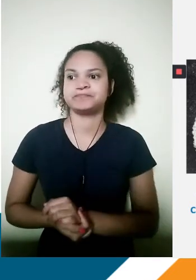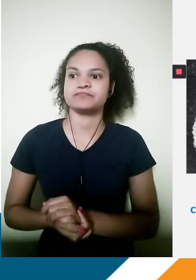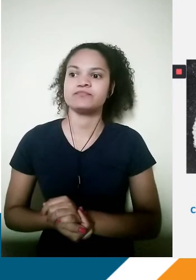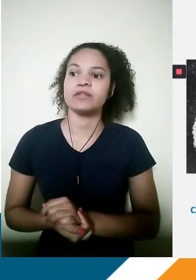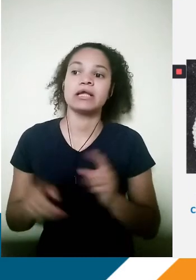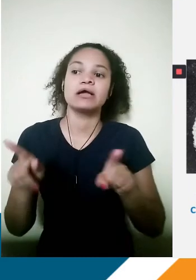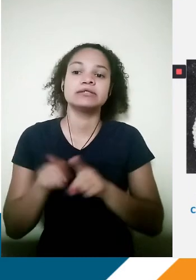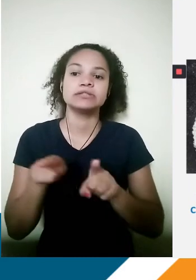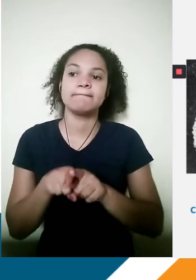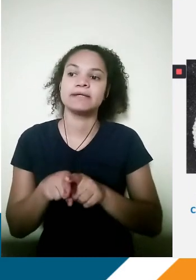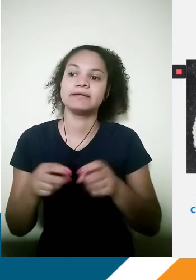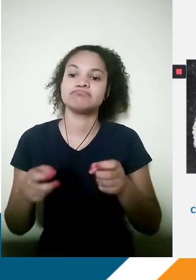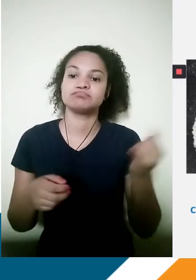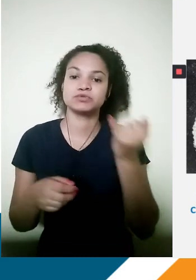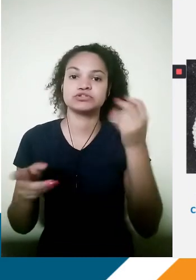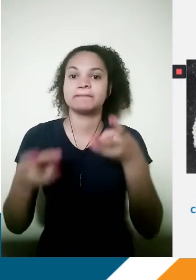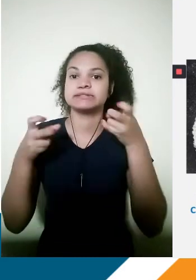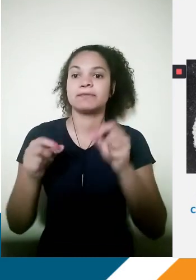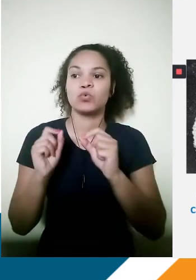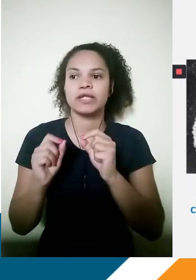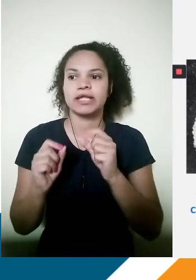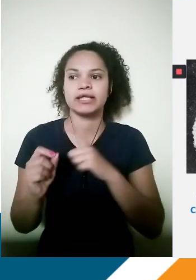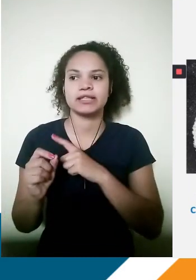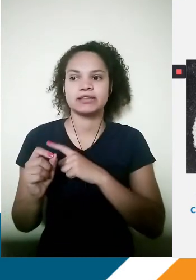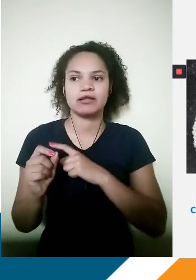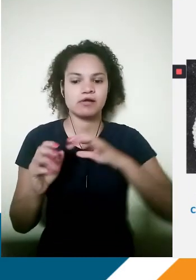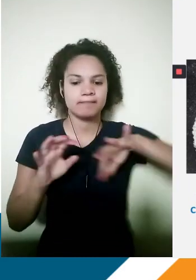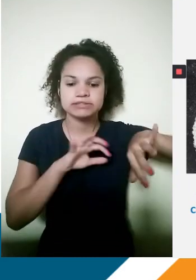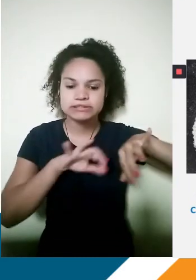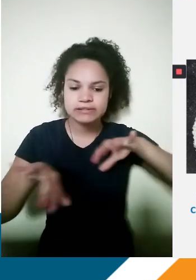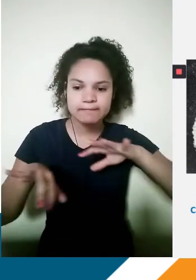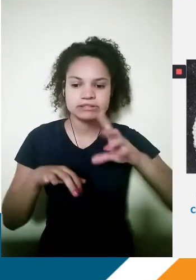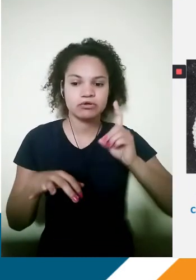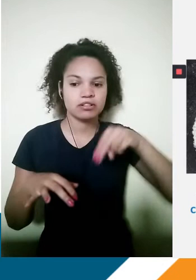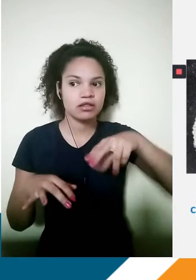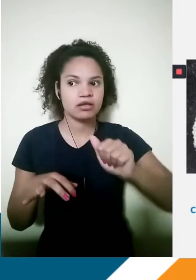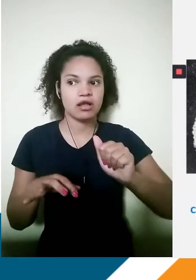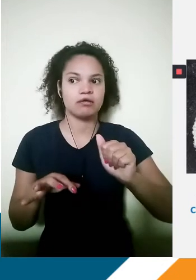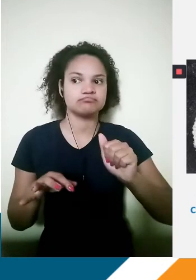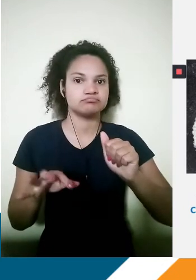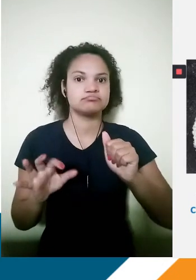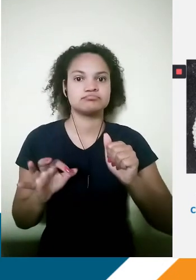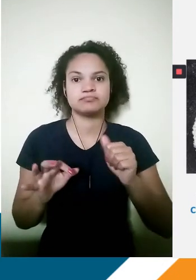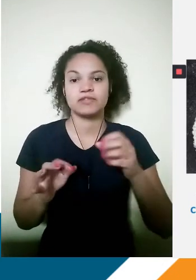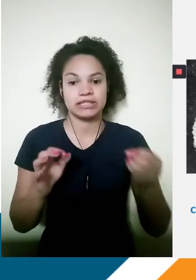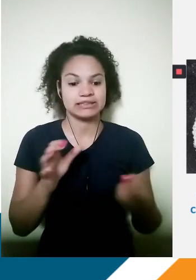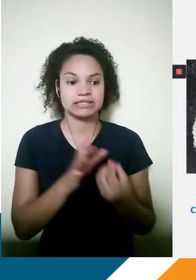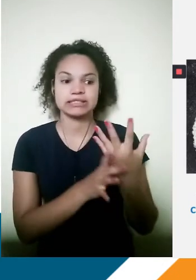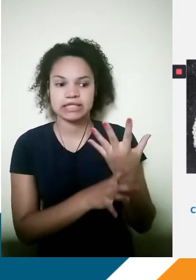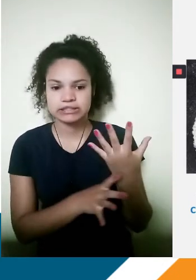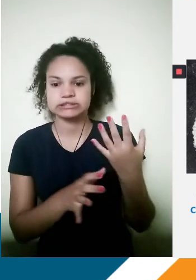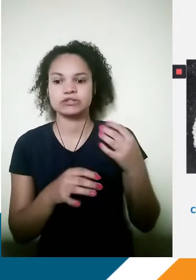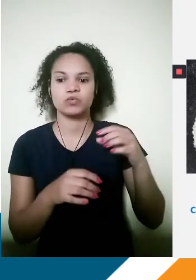Importante também a gente perceber que existe a segregação do DNA na forma desses cromossomos, na formação